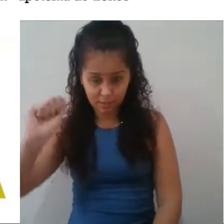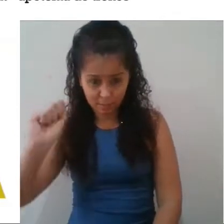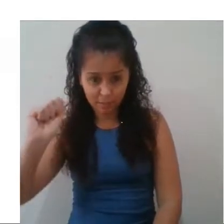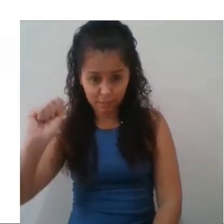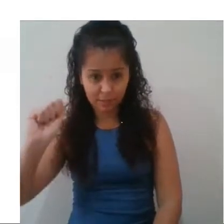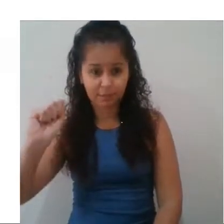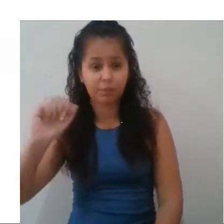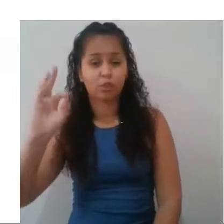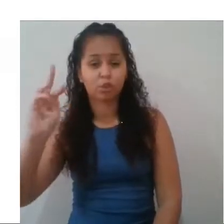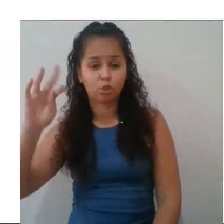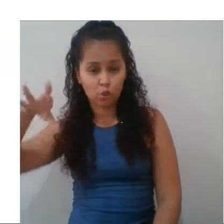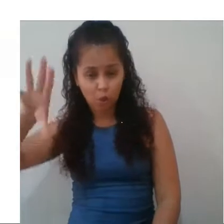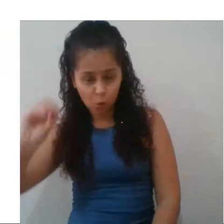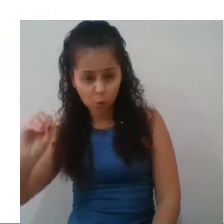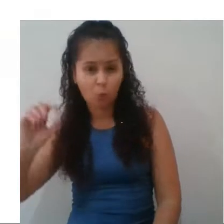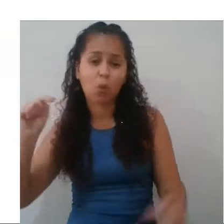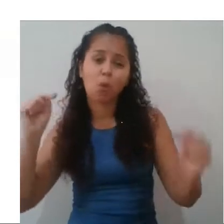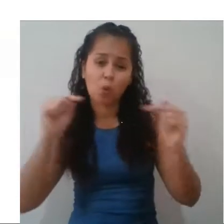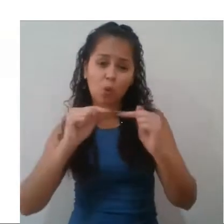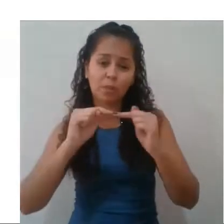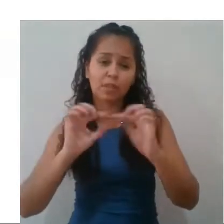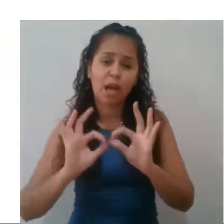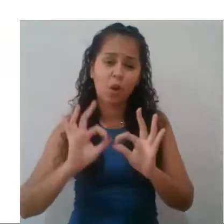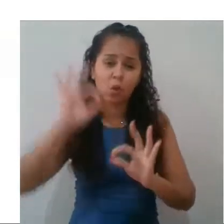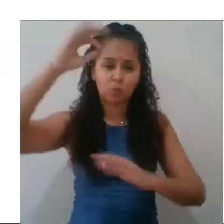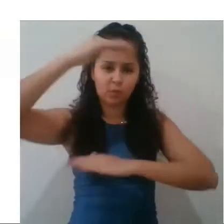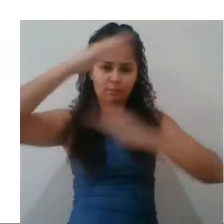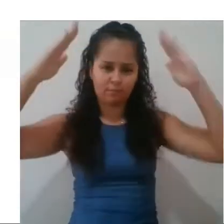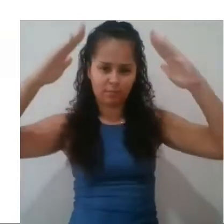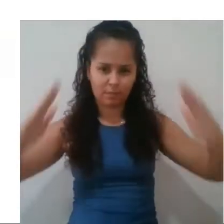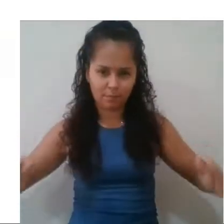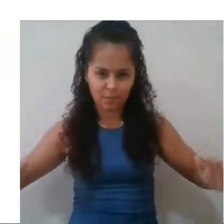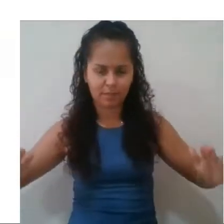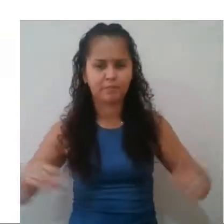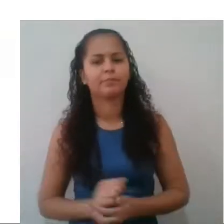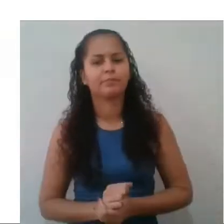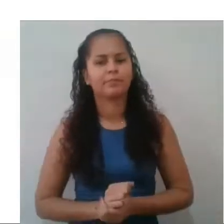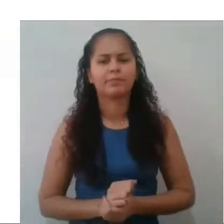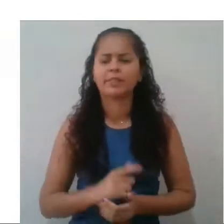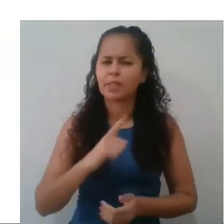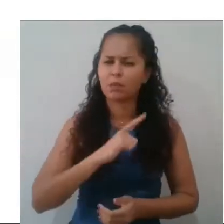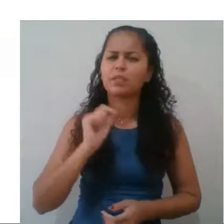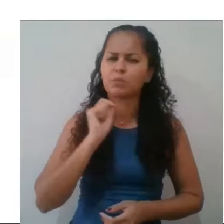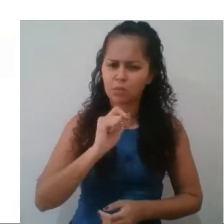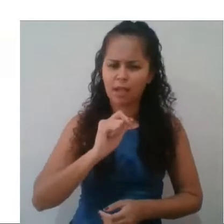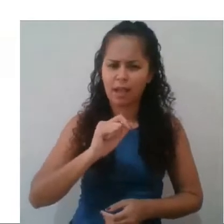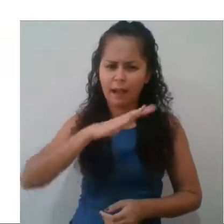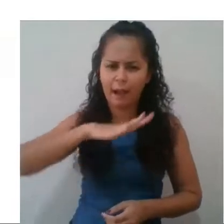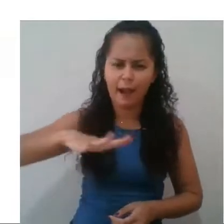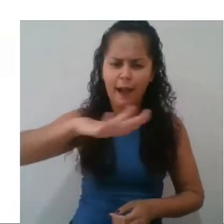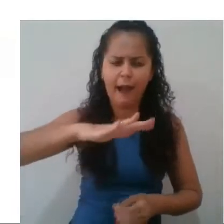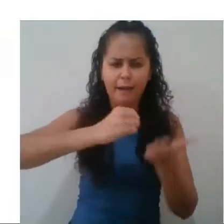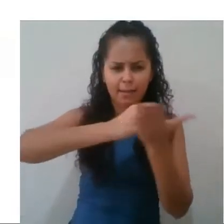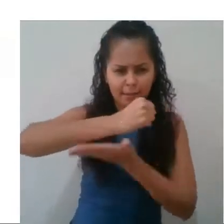trapézio. O tronco de cone, ele possuirá a área da base maior e